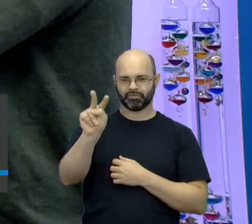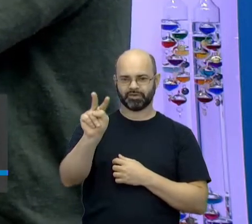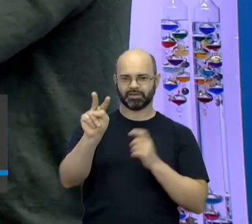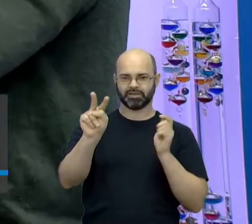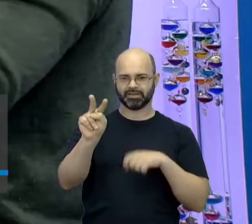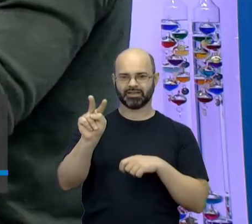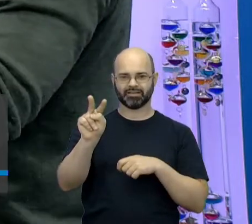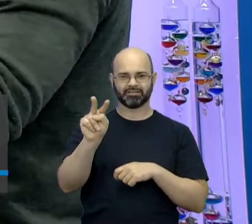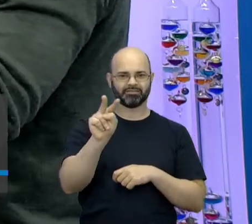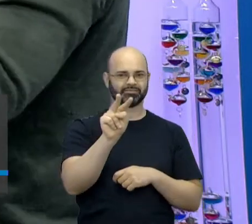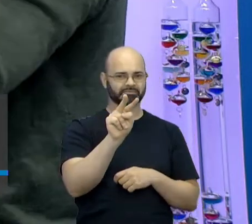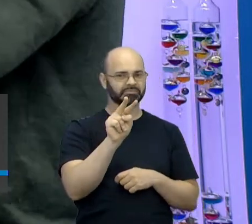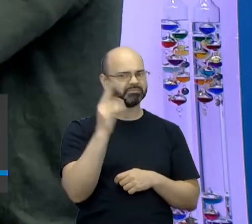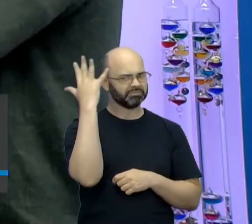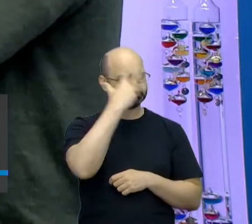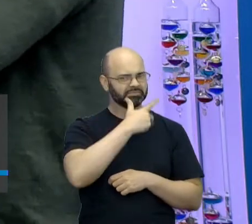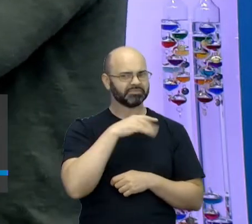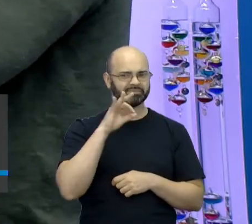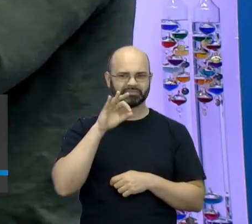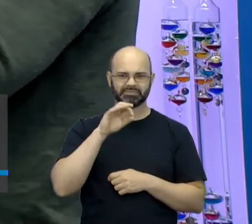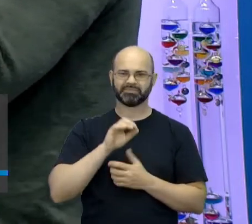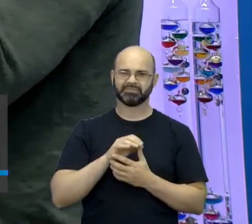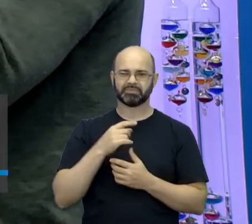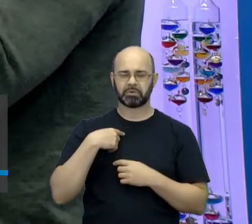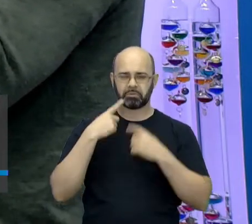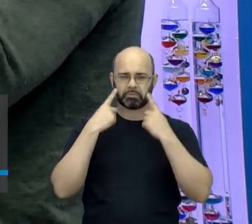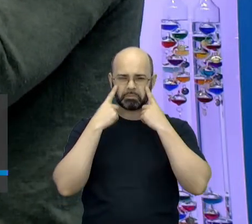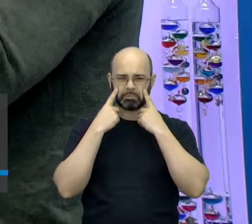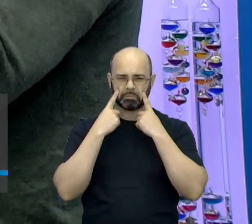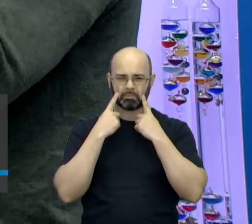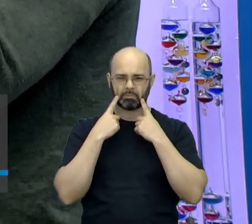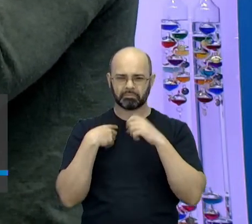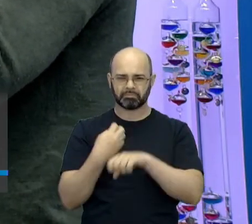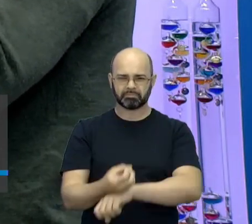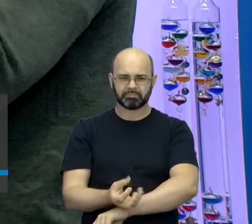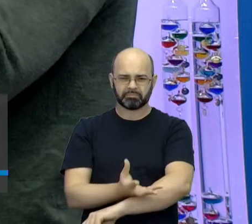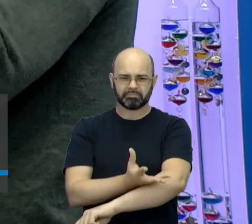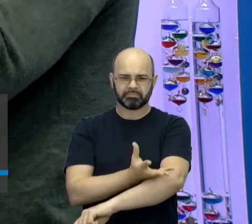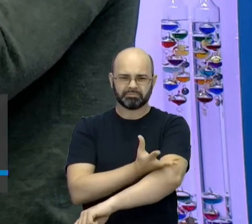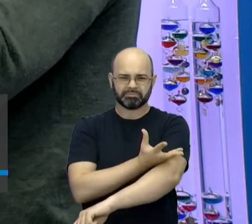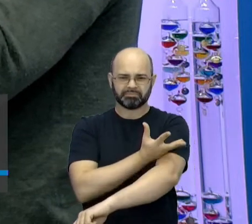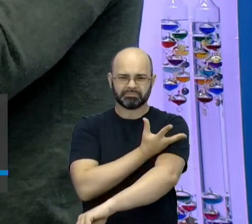você. Nossa, isso é bonito, hein? Nossa, estou emocionado. Pode chorar.